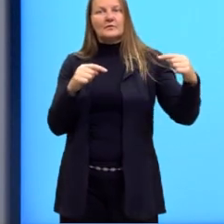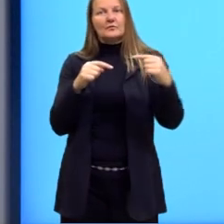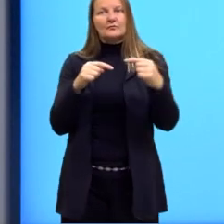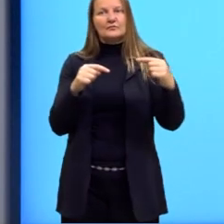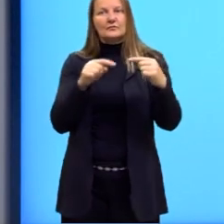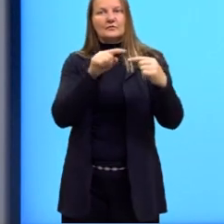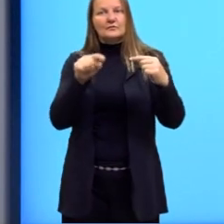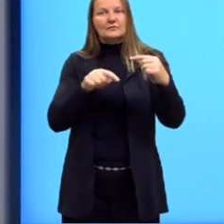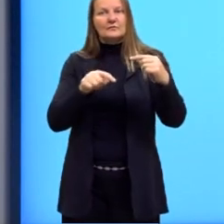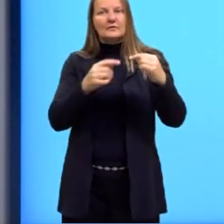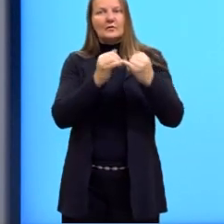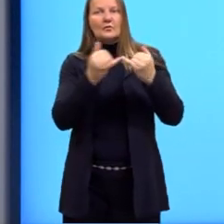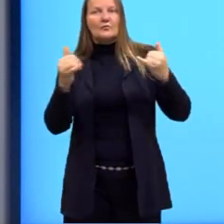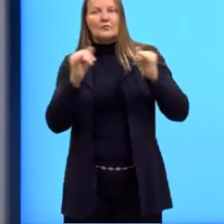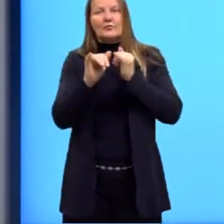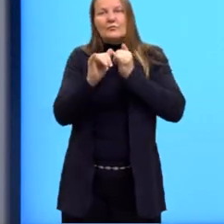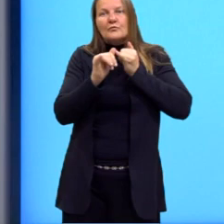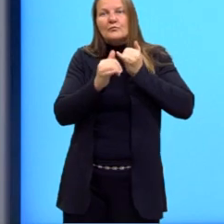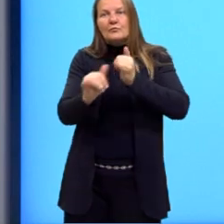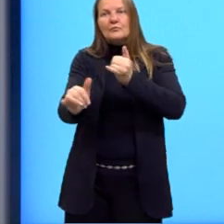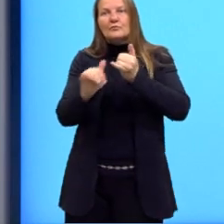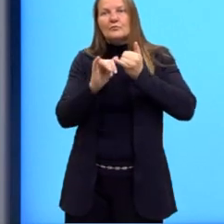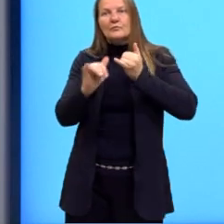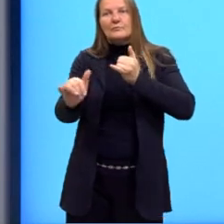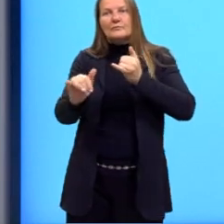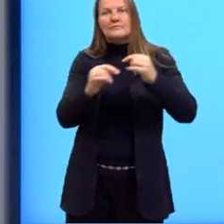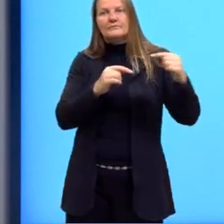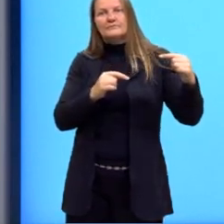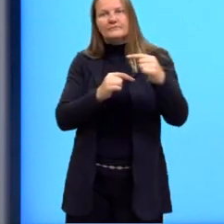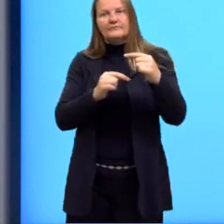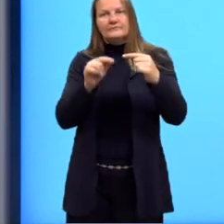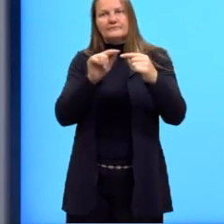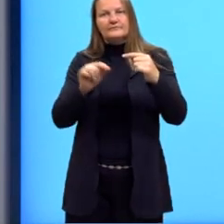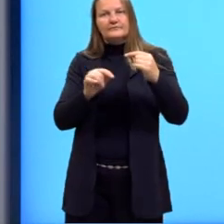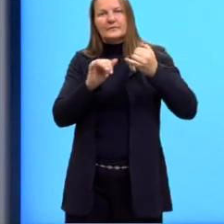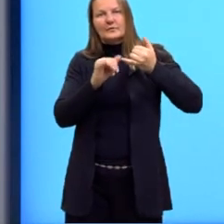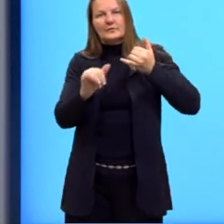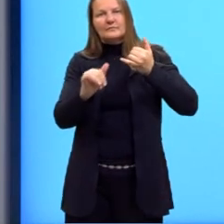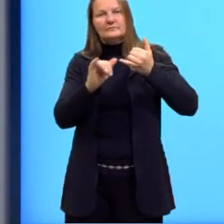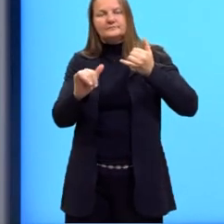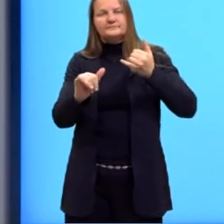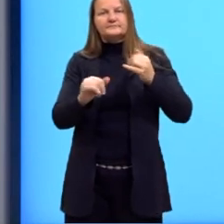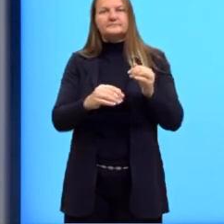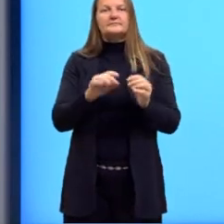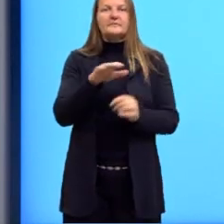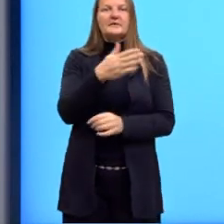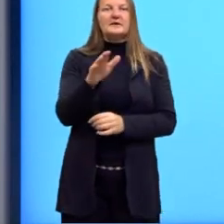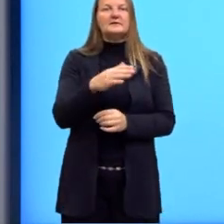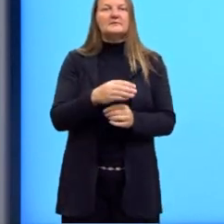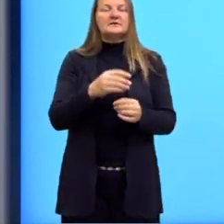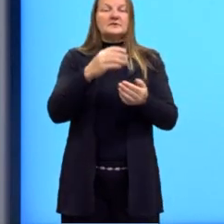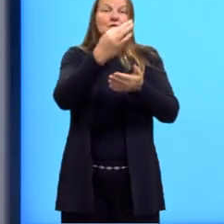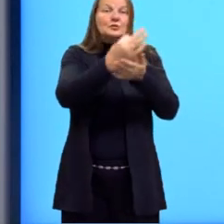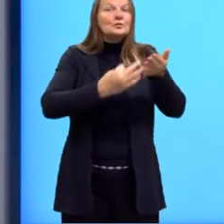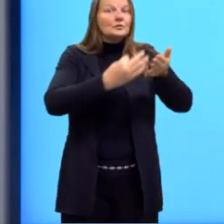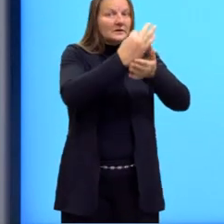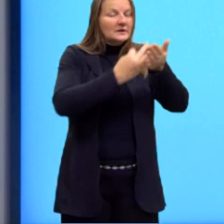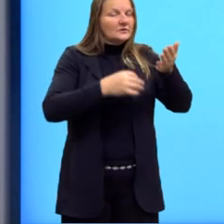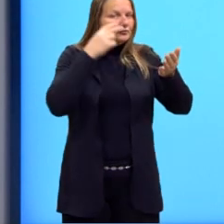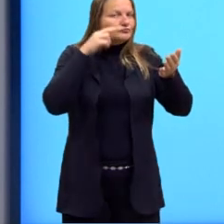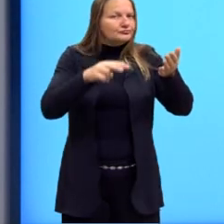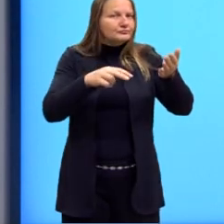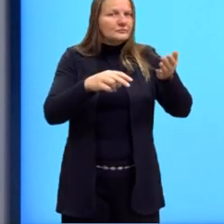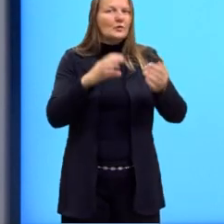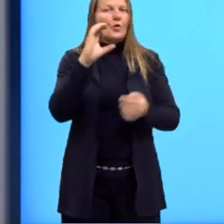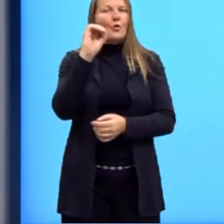tem corrente não existe um caminho a ser percorrido às vezes não vai ter esse símbolo aqui vai tá escrito no texto tá